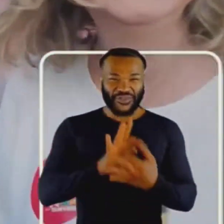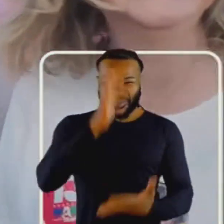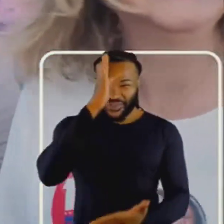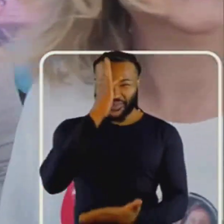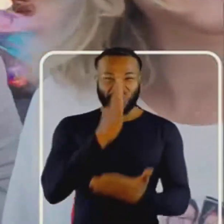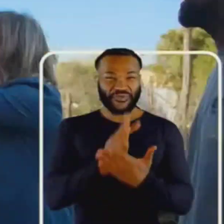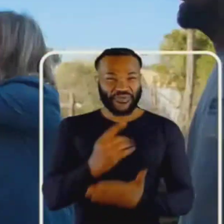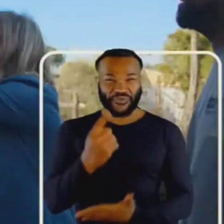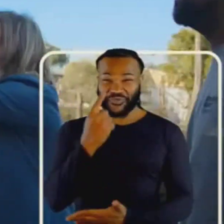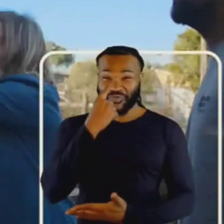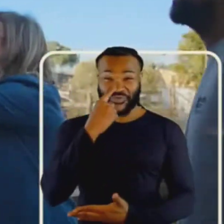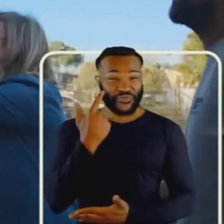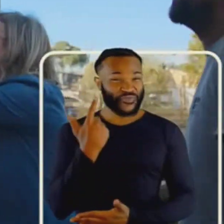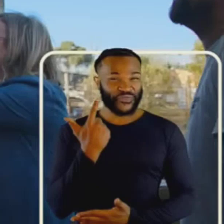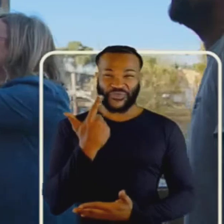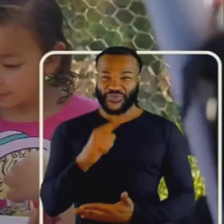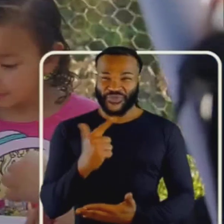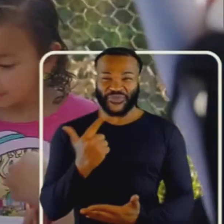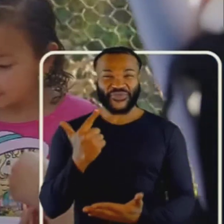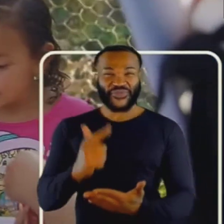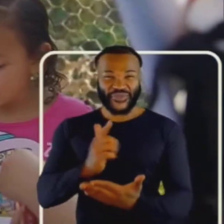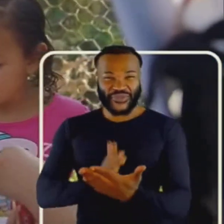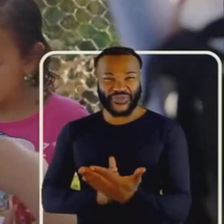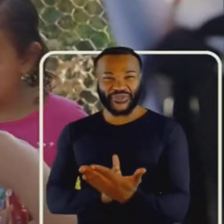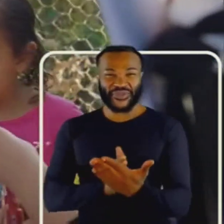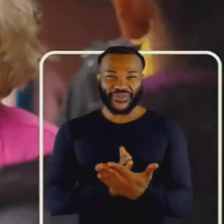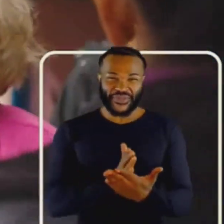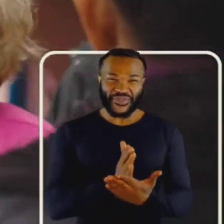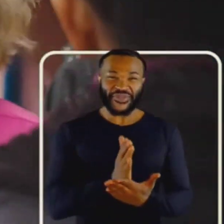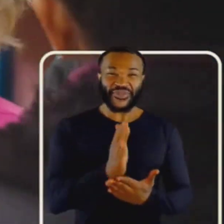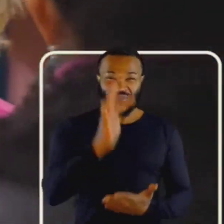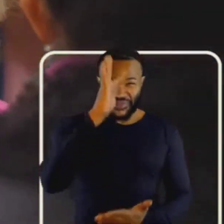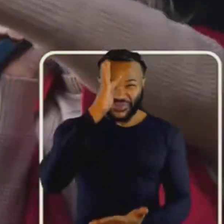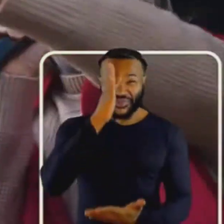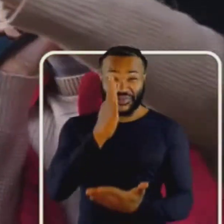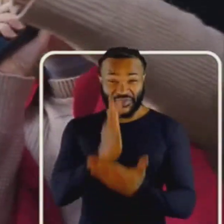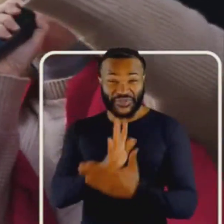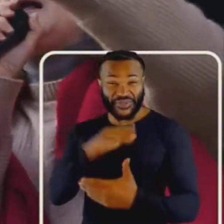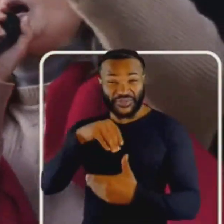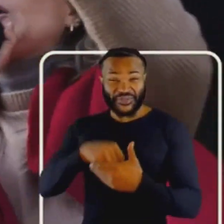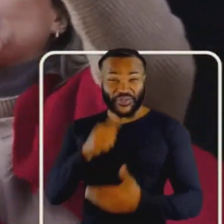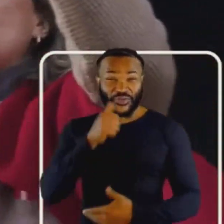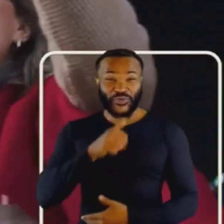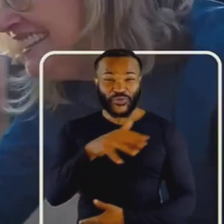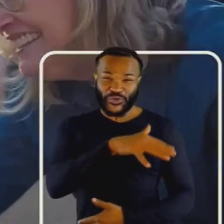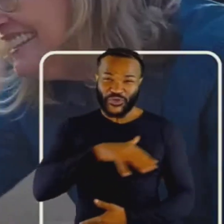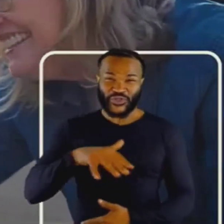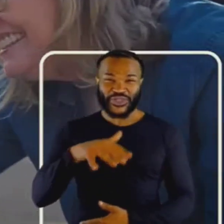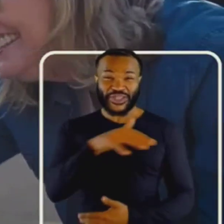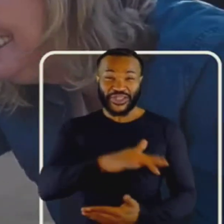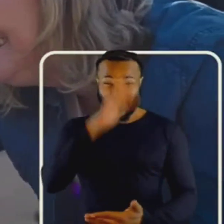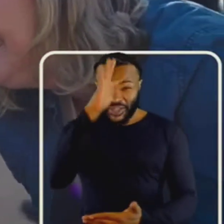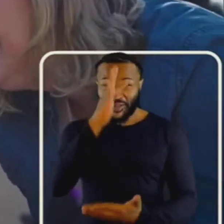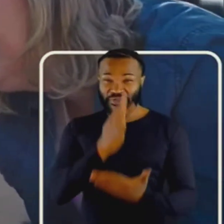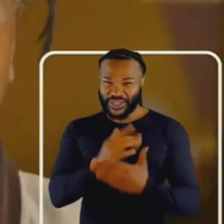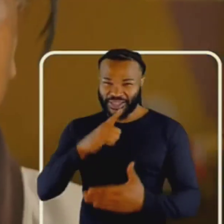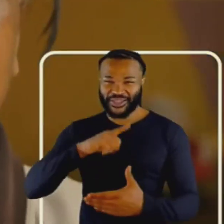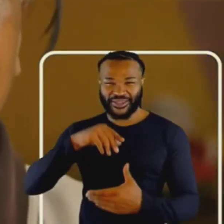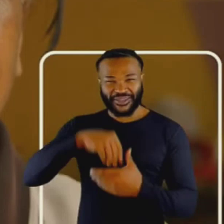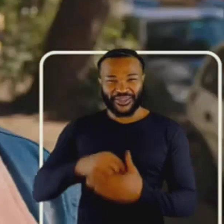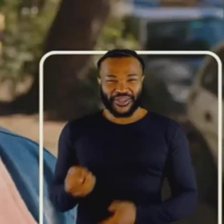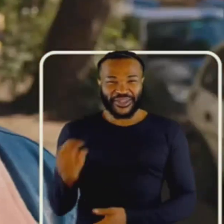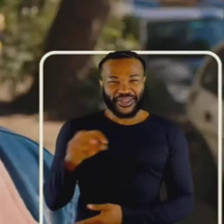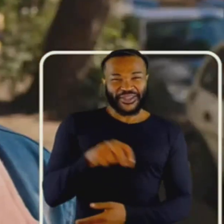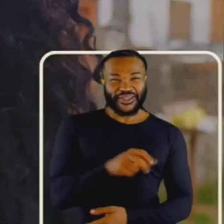andar com fervo, que a fé não costuma falhar. Que a fé tá na mulher, a fé tá na